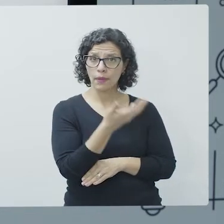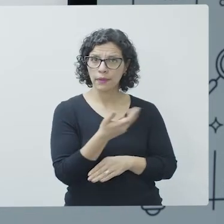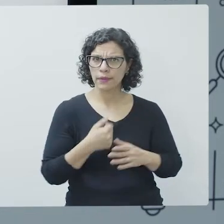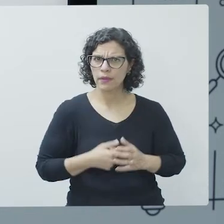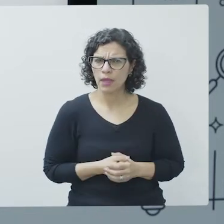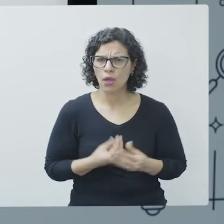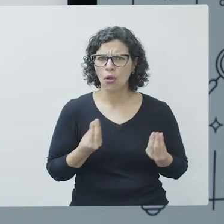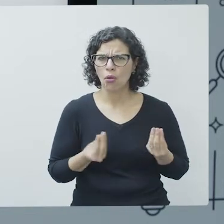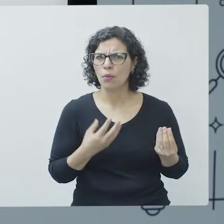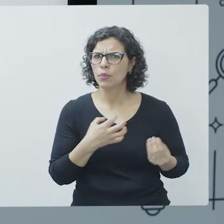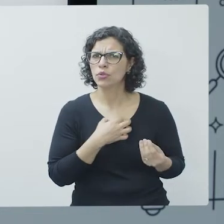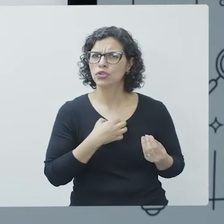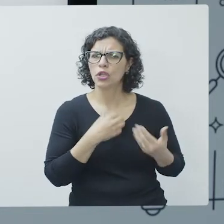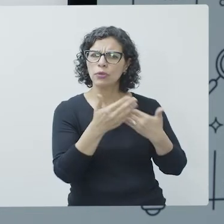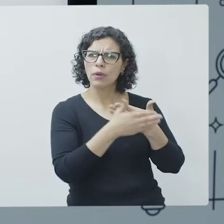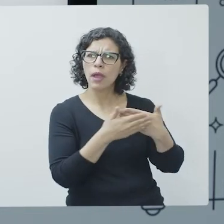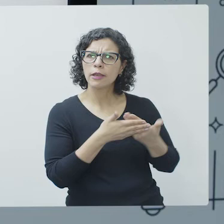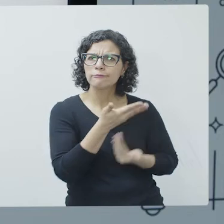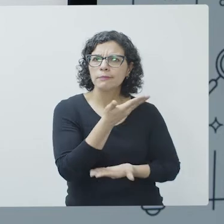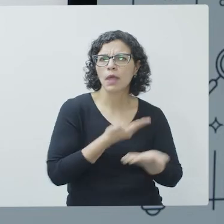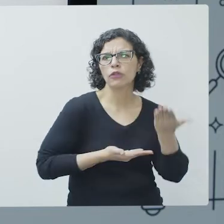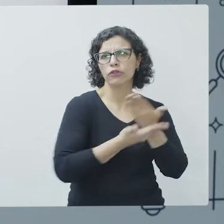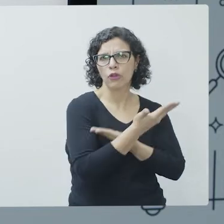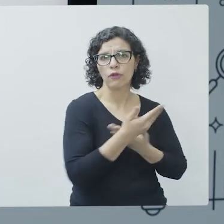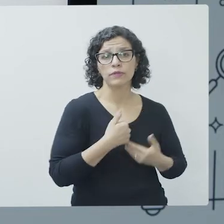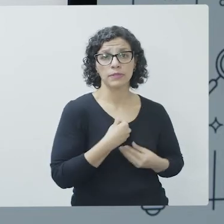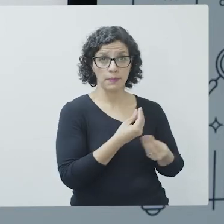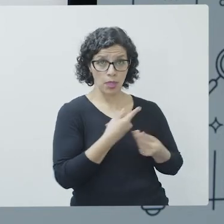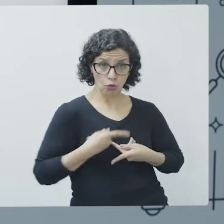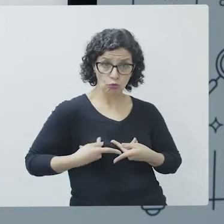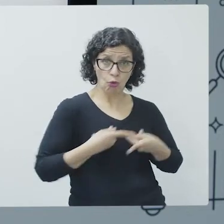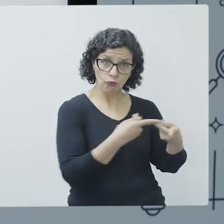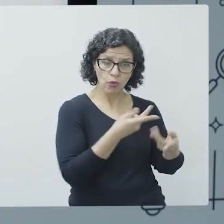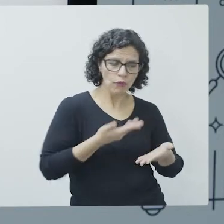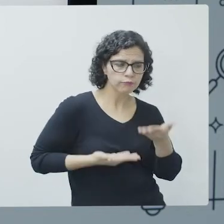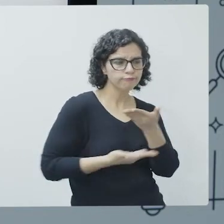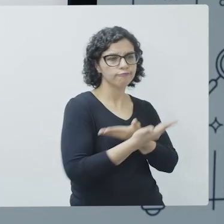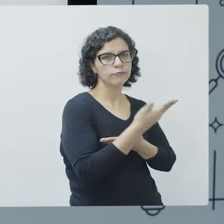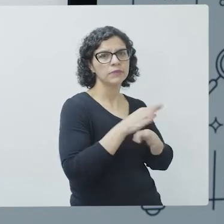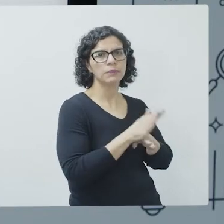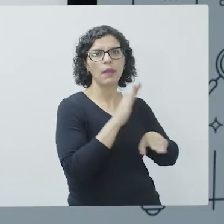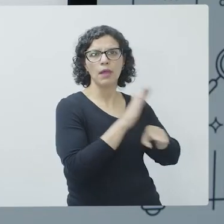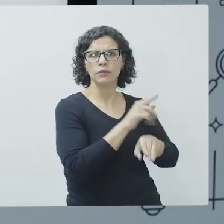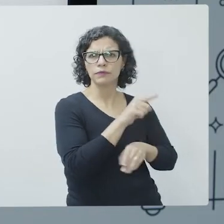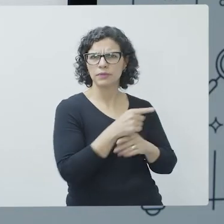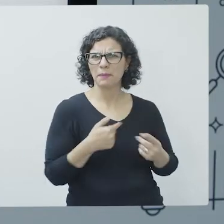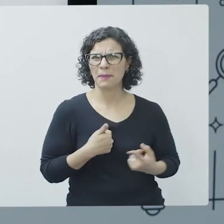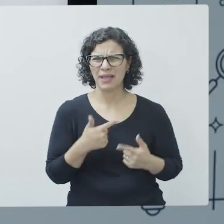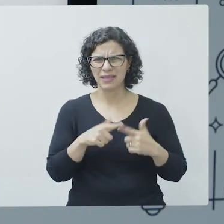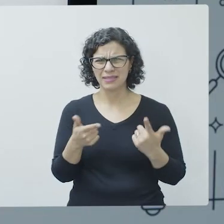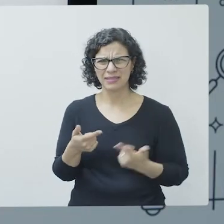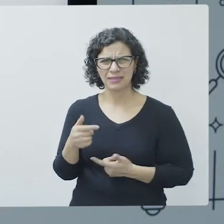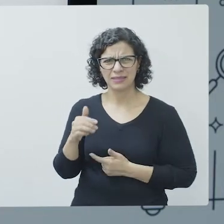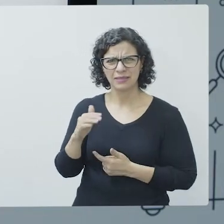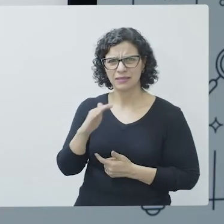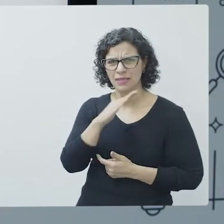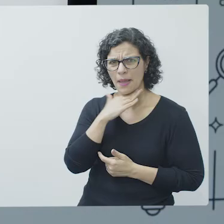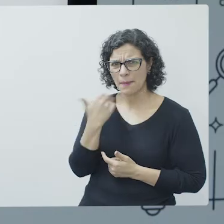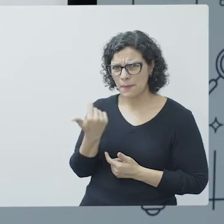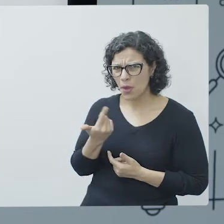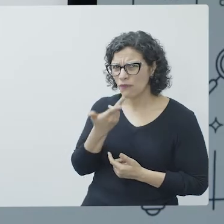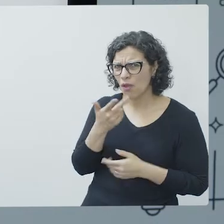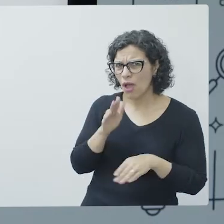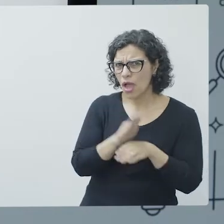retribuir essa consideração, como se fosse um favor. A pessoa faz um favor, ela vai lá e retribui. Mas a morte retribuindo, por